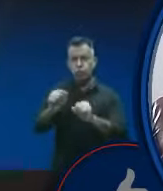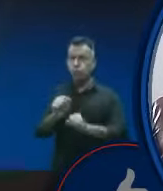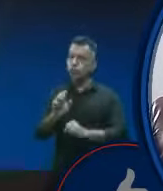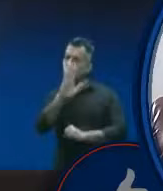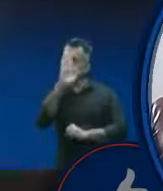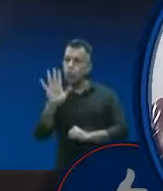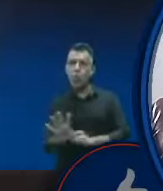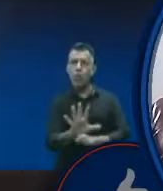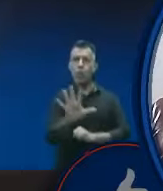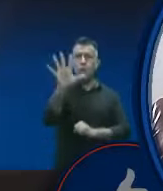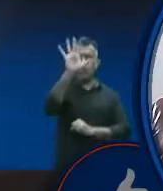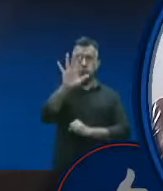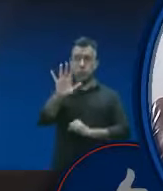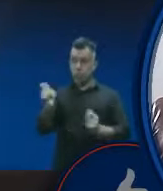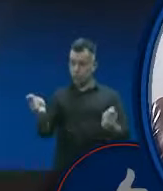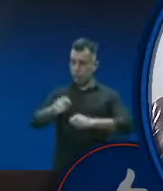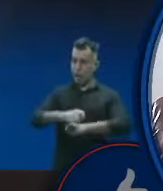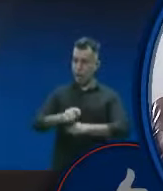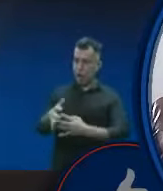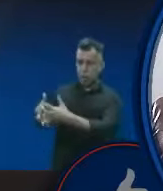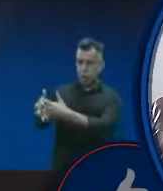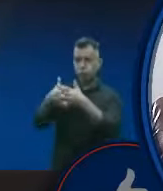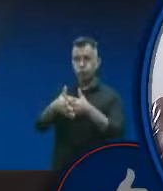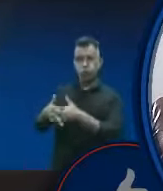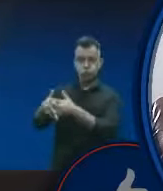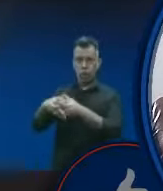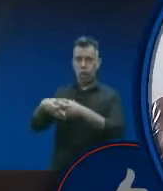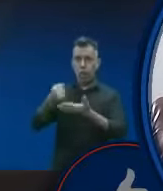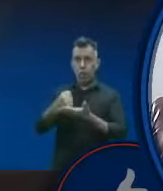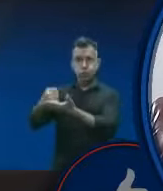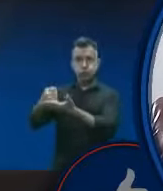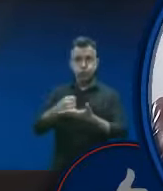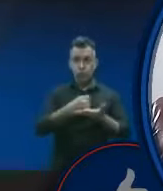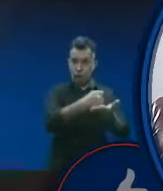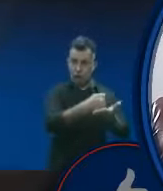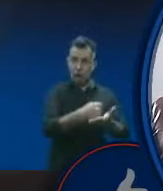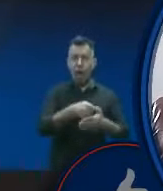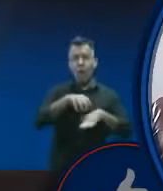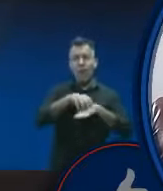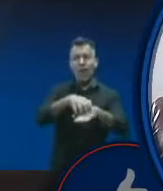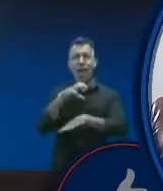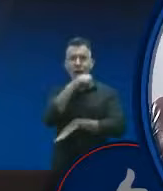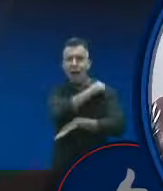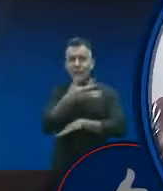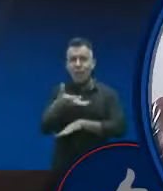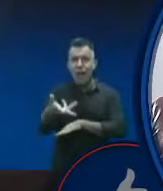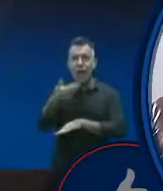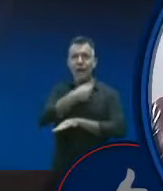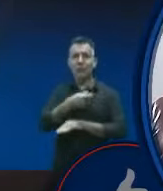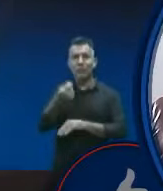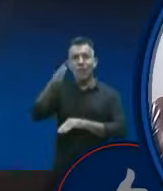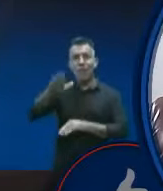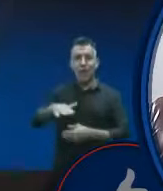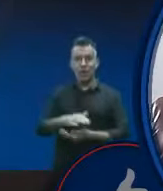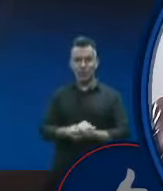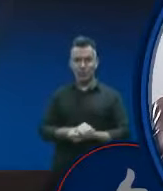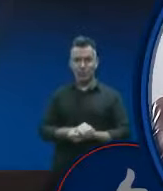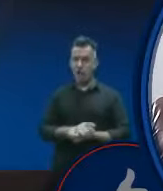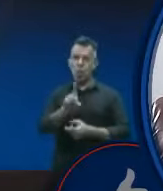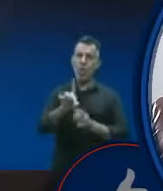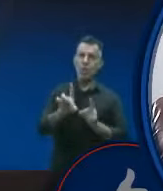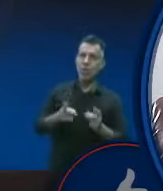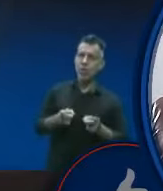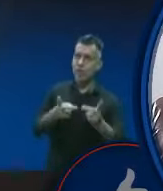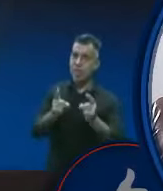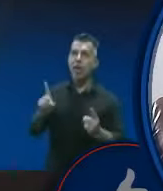Brasil, somada à capacidade logística oferecida pelo Envias, permite frete muito mais rápido e barato. E não basta